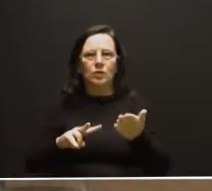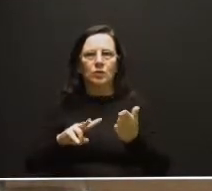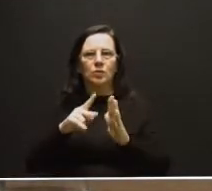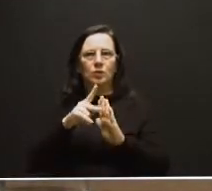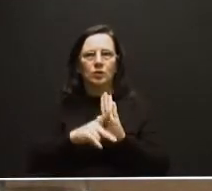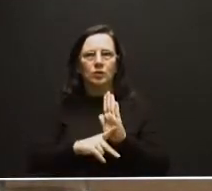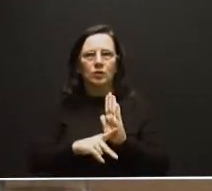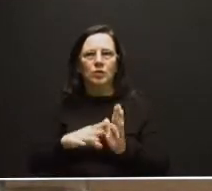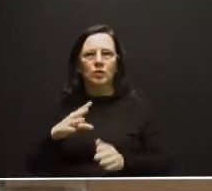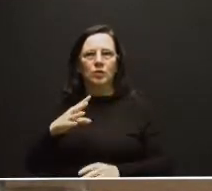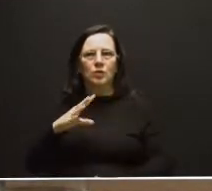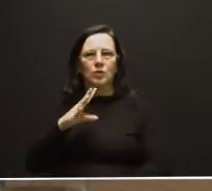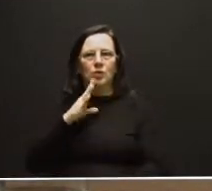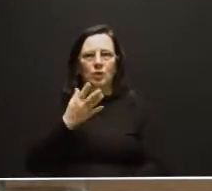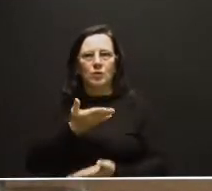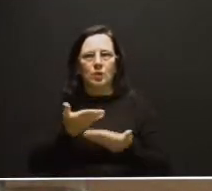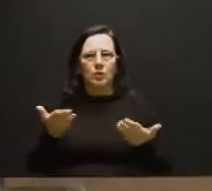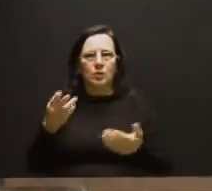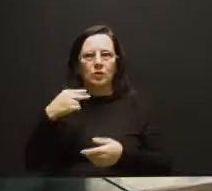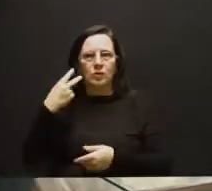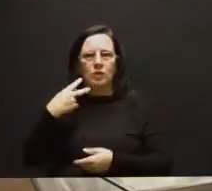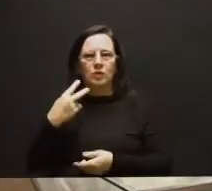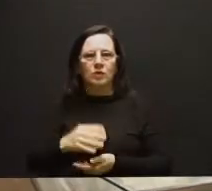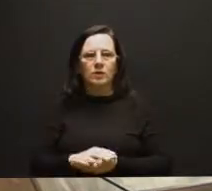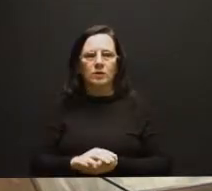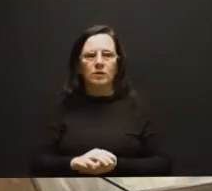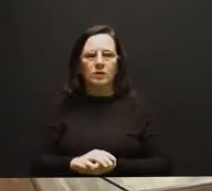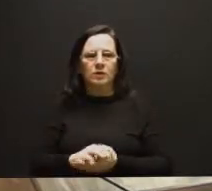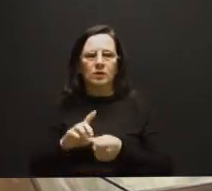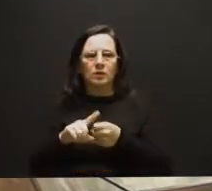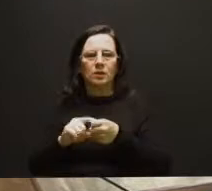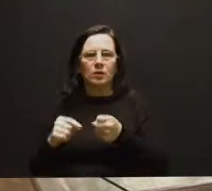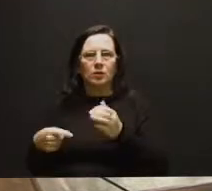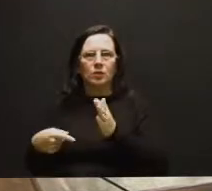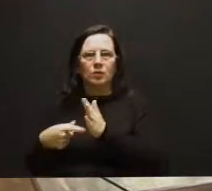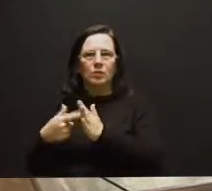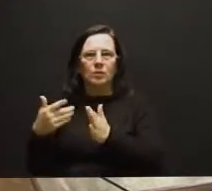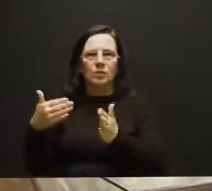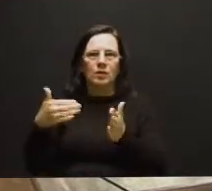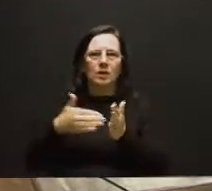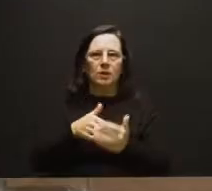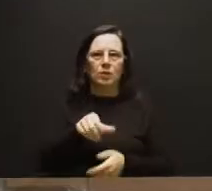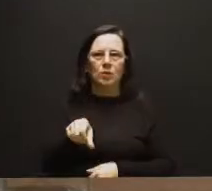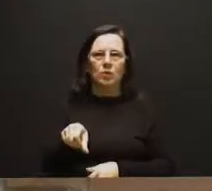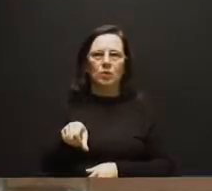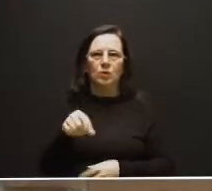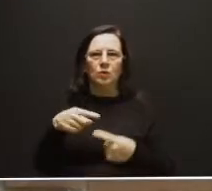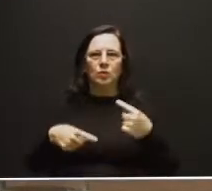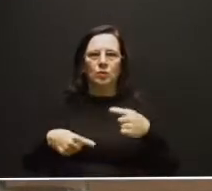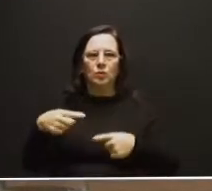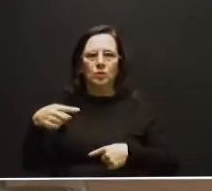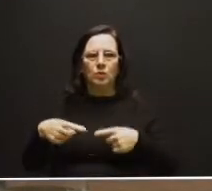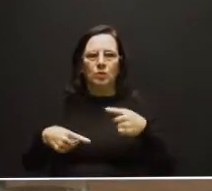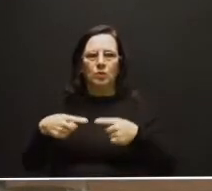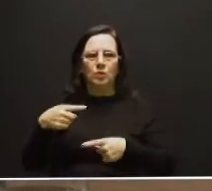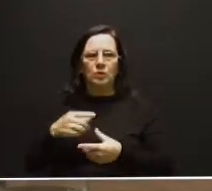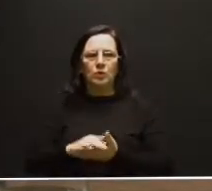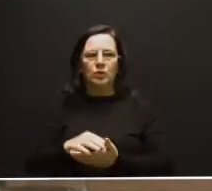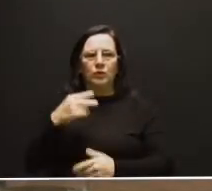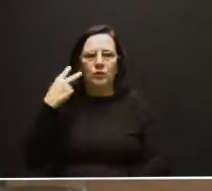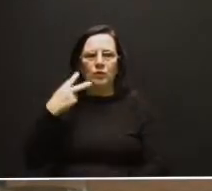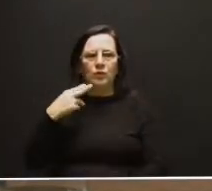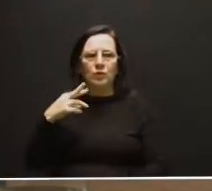projeto de lei conforme deliberação do plenário artigo 1º ao 9º em discussão a